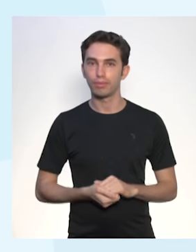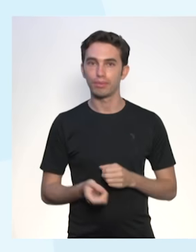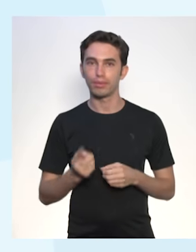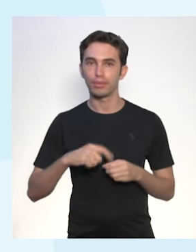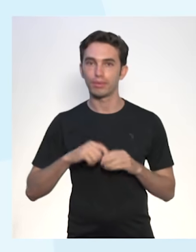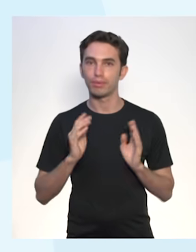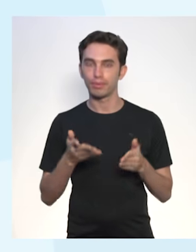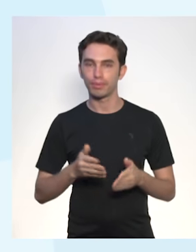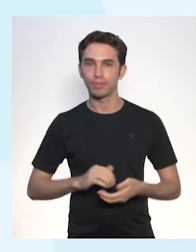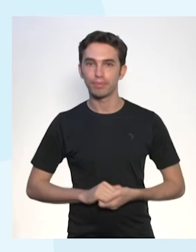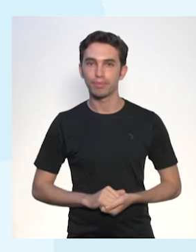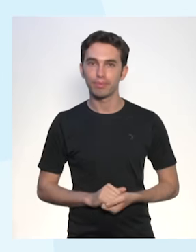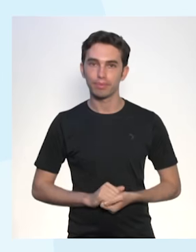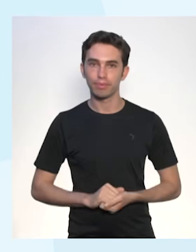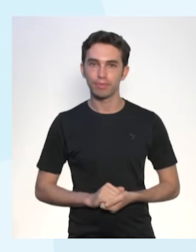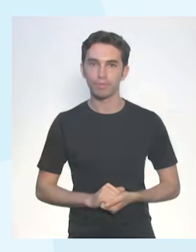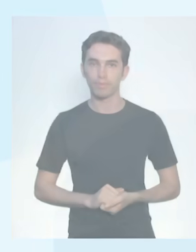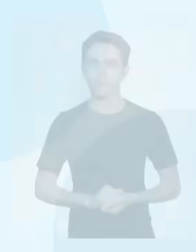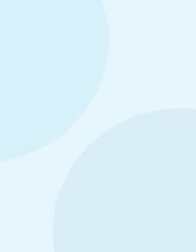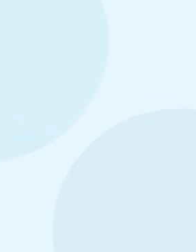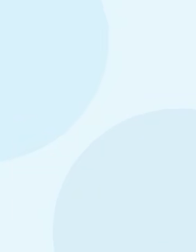volta já, já.